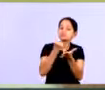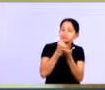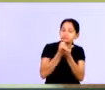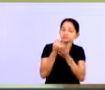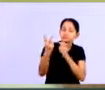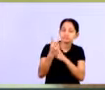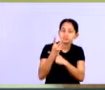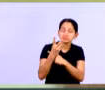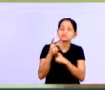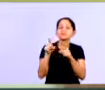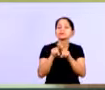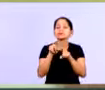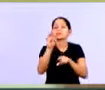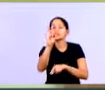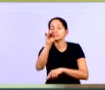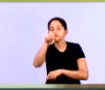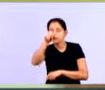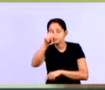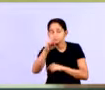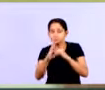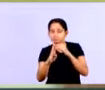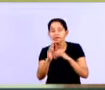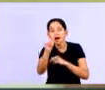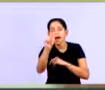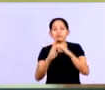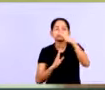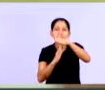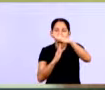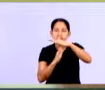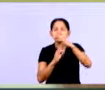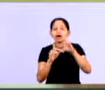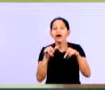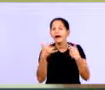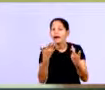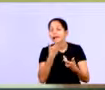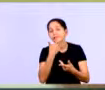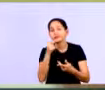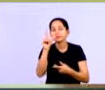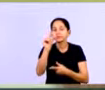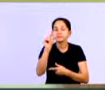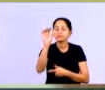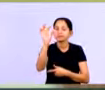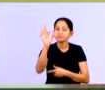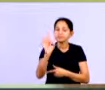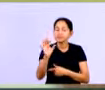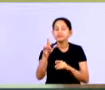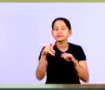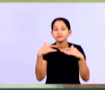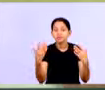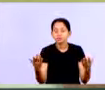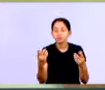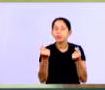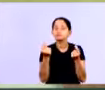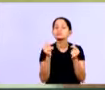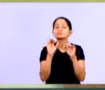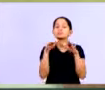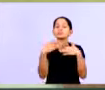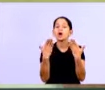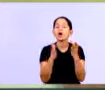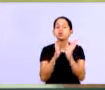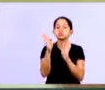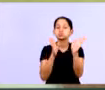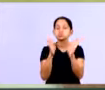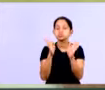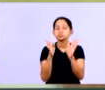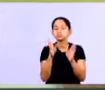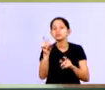definição de TMA, né? Taxa mínima de atratividade. Foi uma decisão de investir optando pela melhor